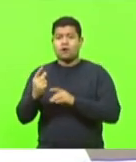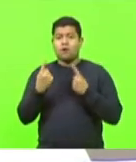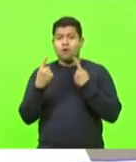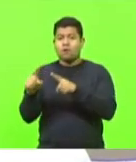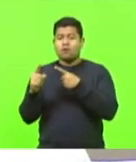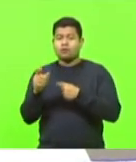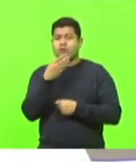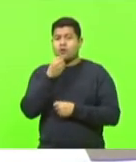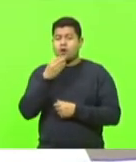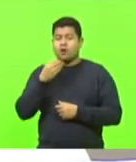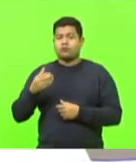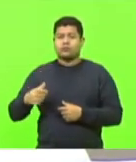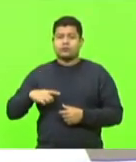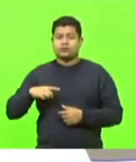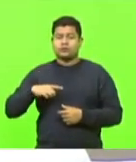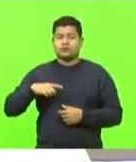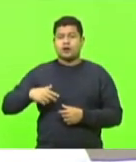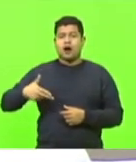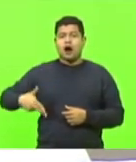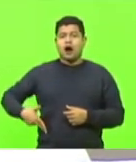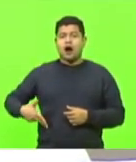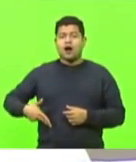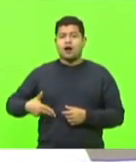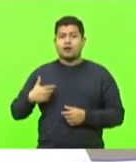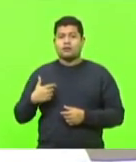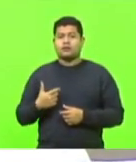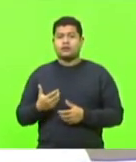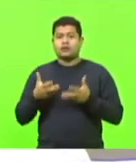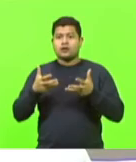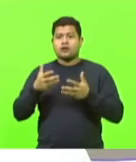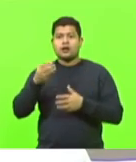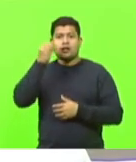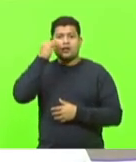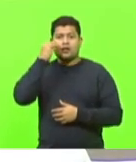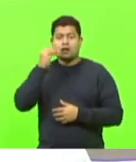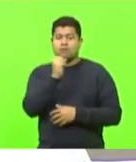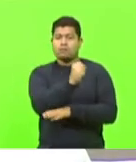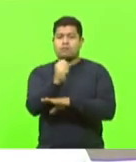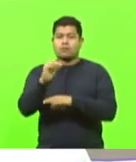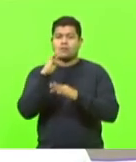ameaçava matar a própria família. Em votação.